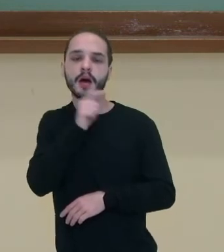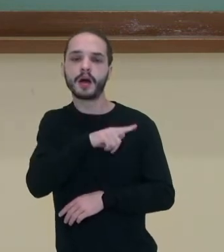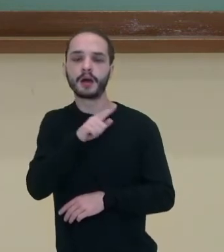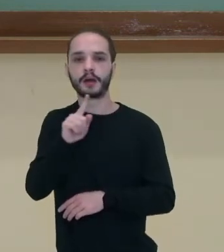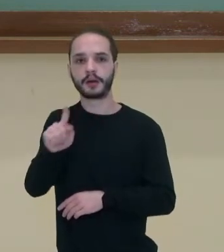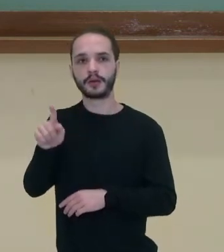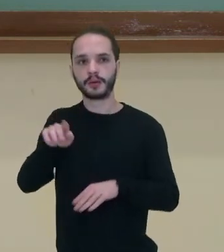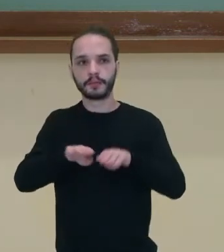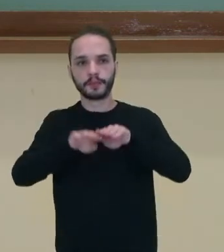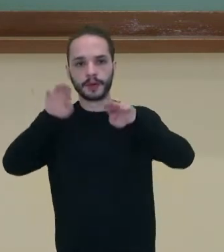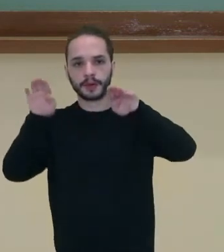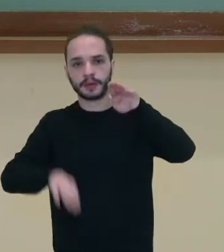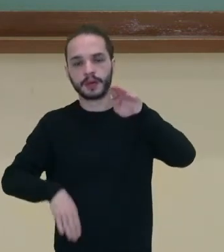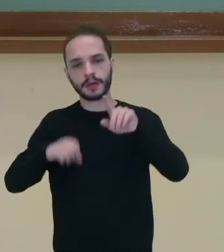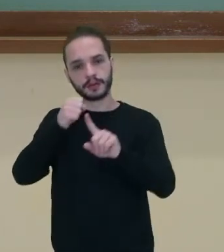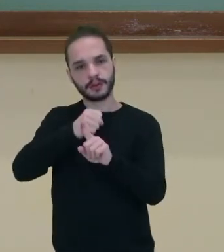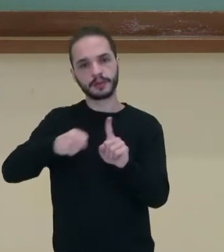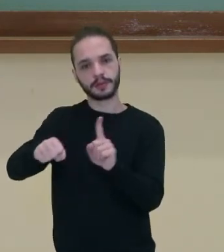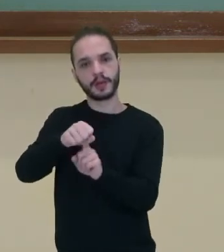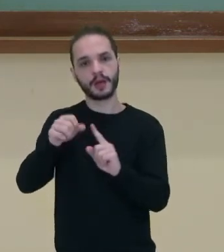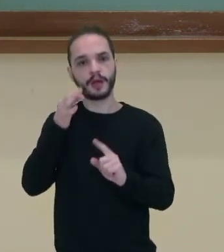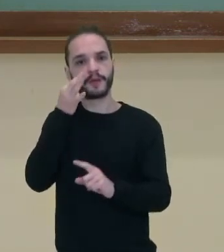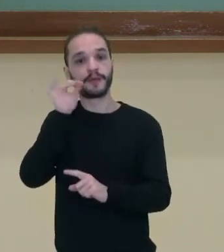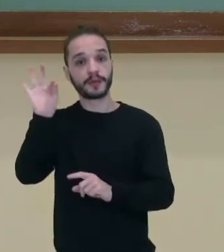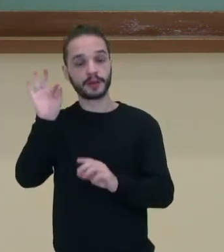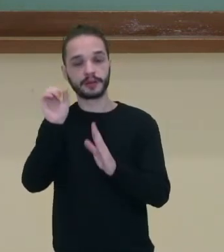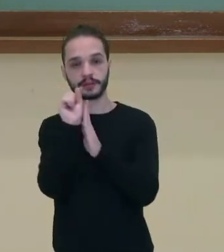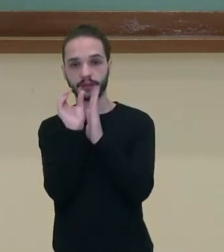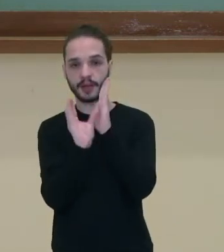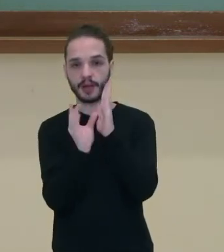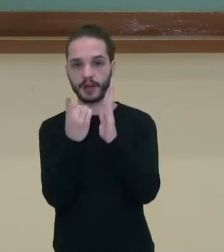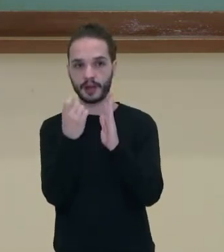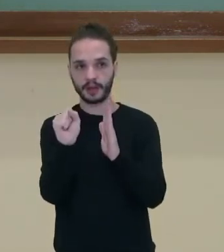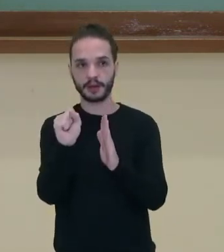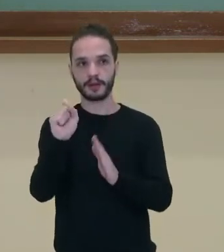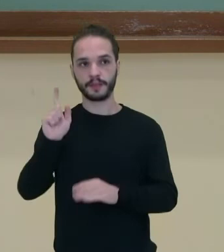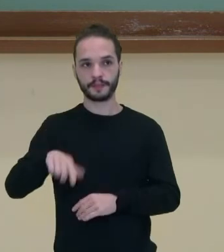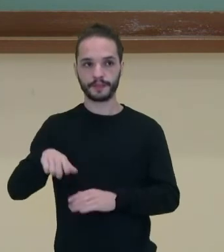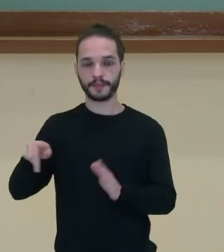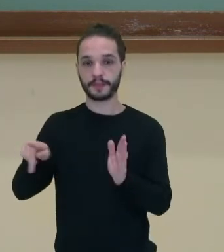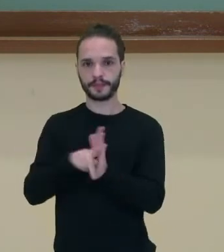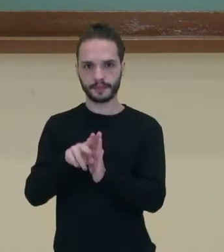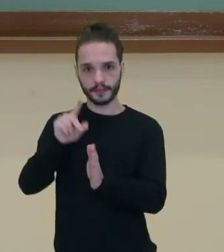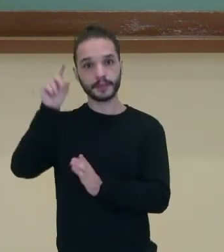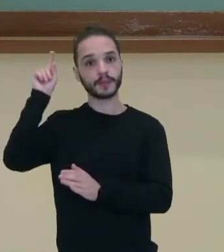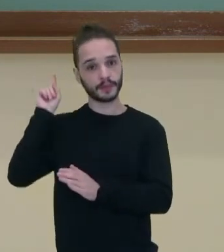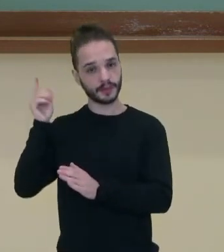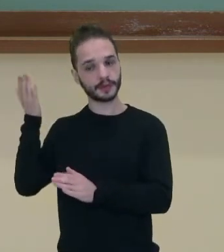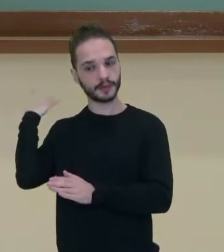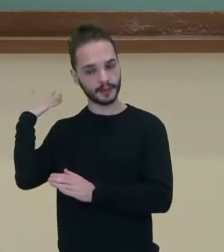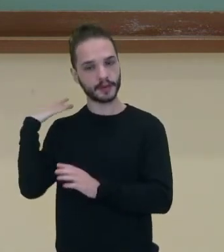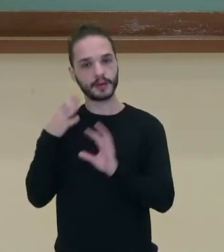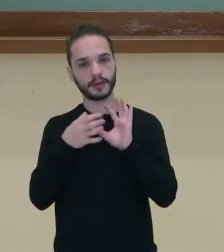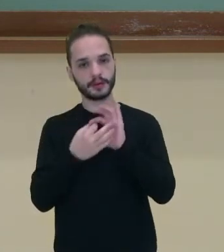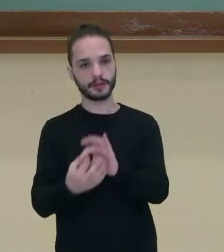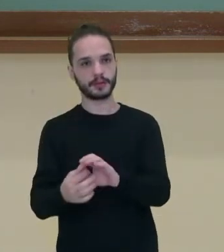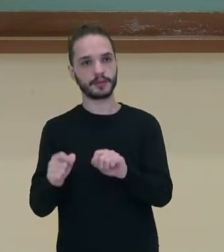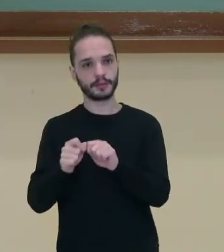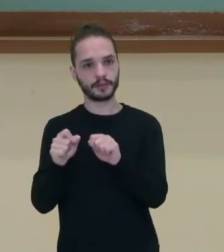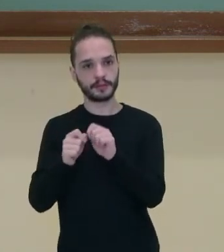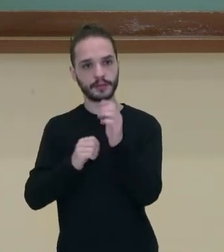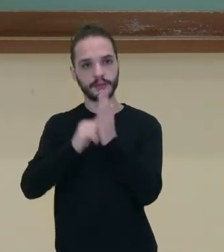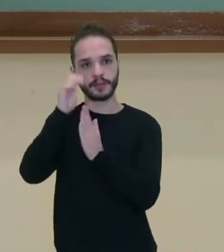França no século XVIII, certo? É uma sátira, uma fonte histórica feita naquele contexto. Eu quero que